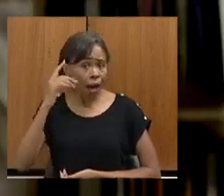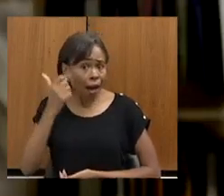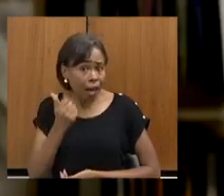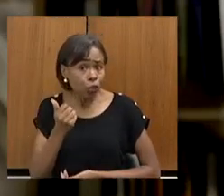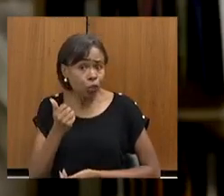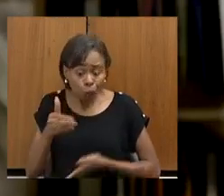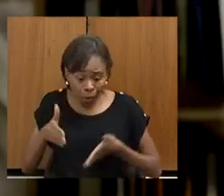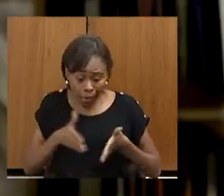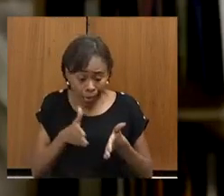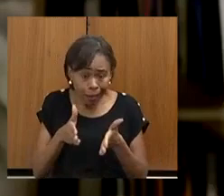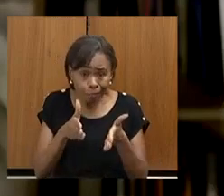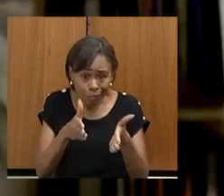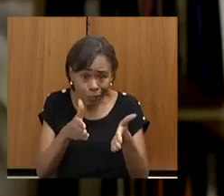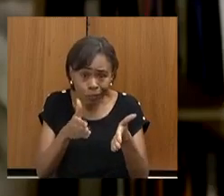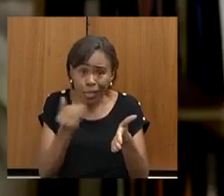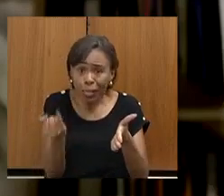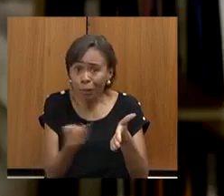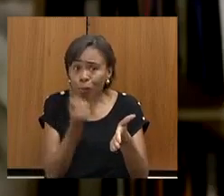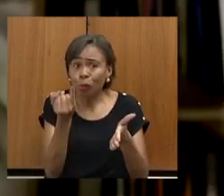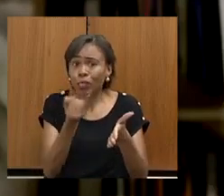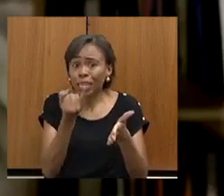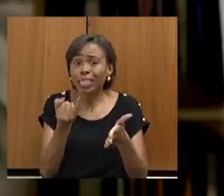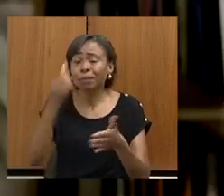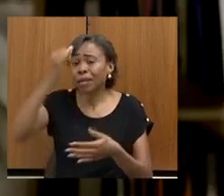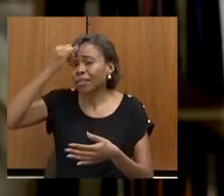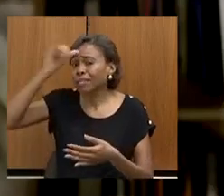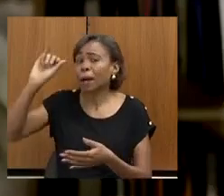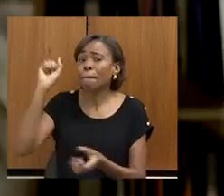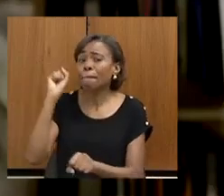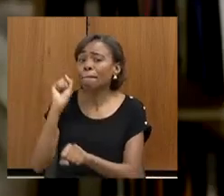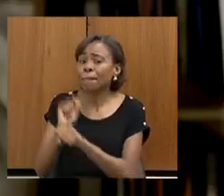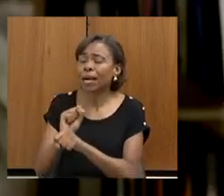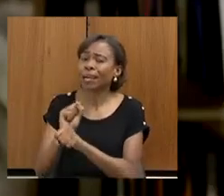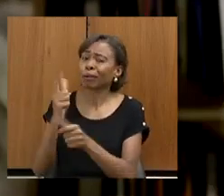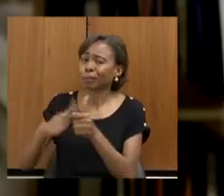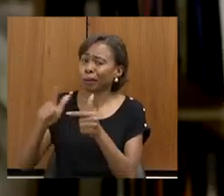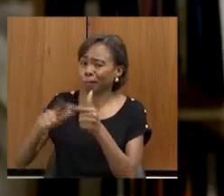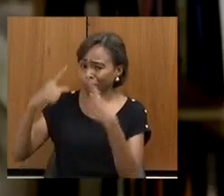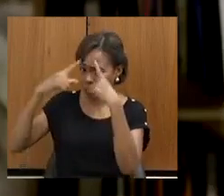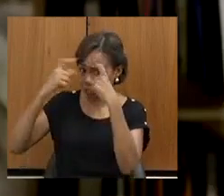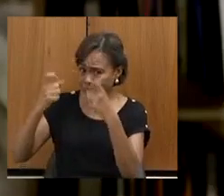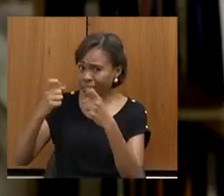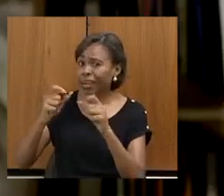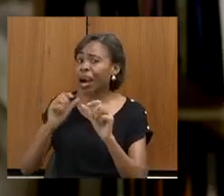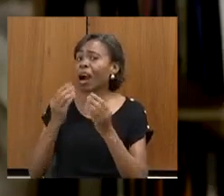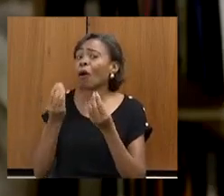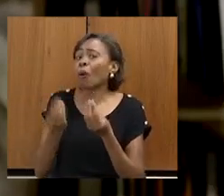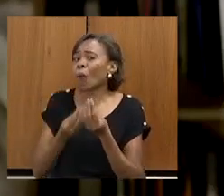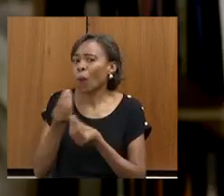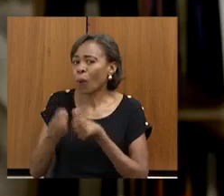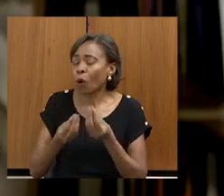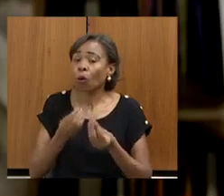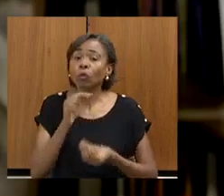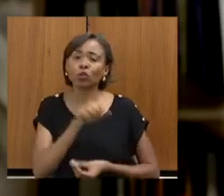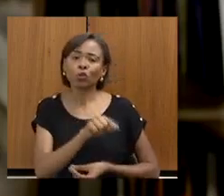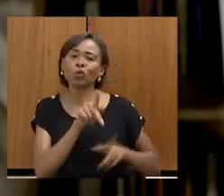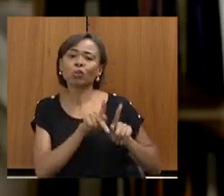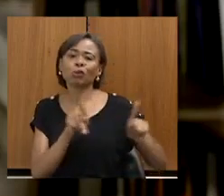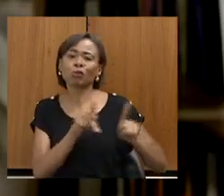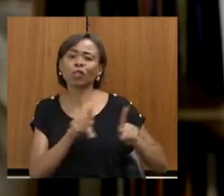importante para combater esse problema está na formação dos professores.